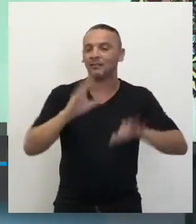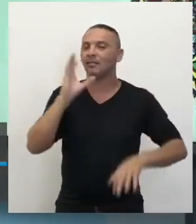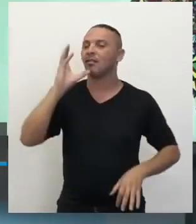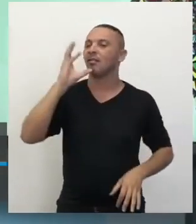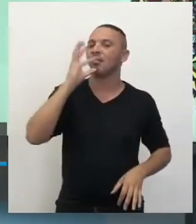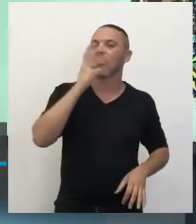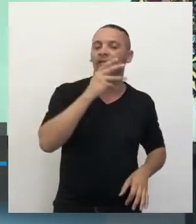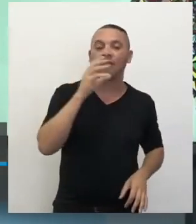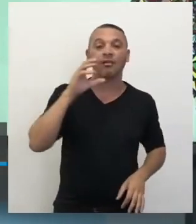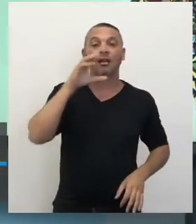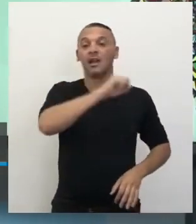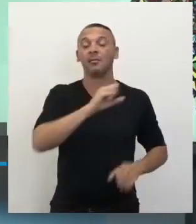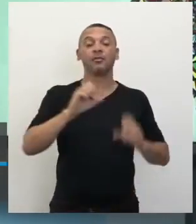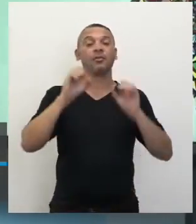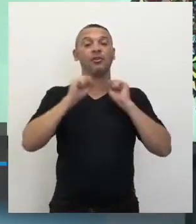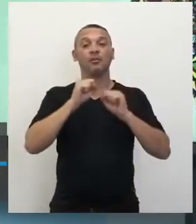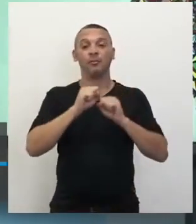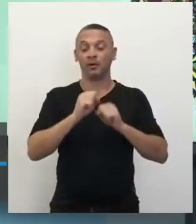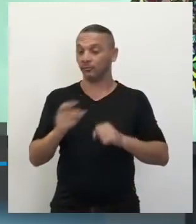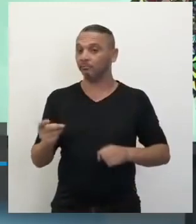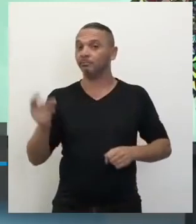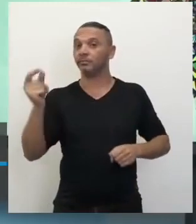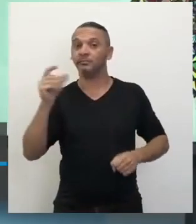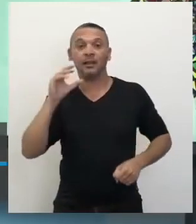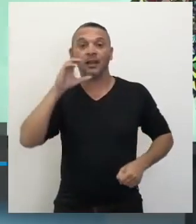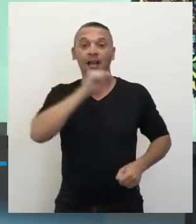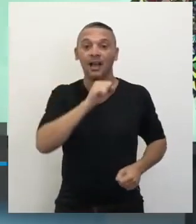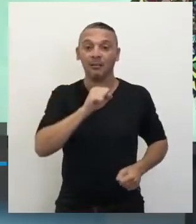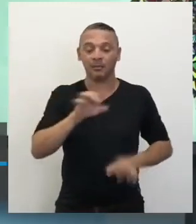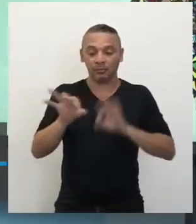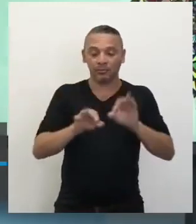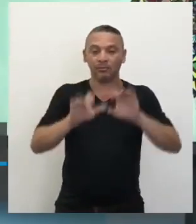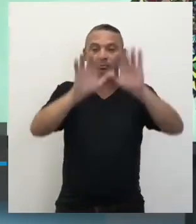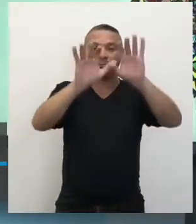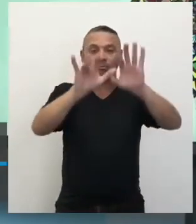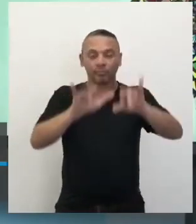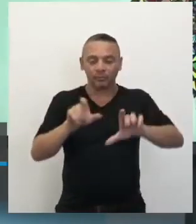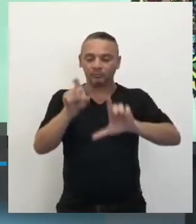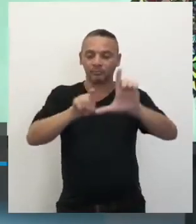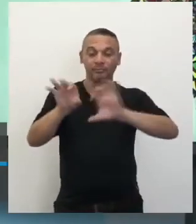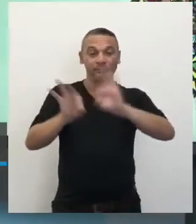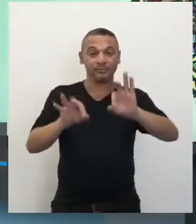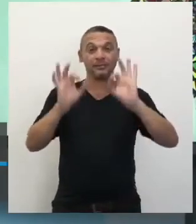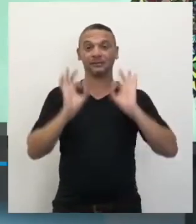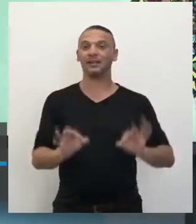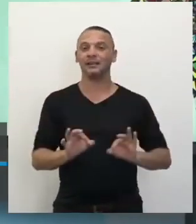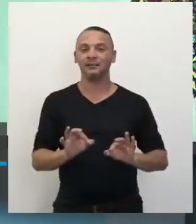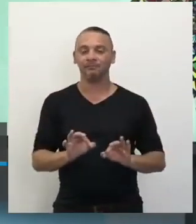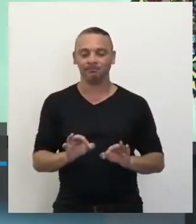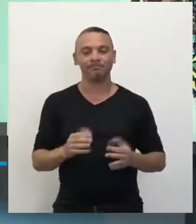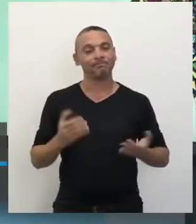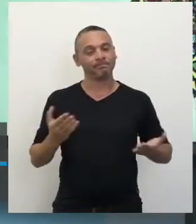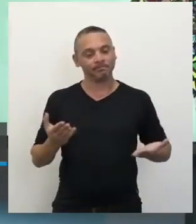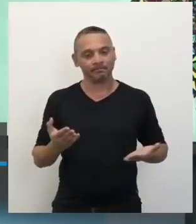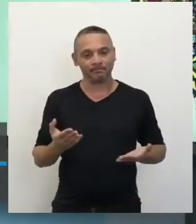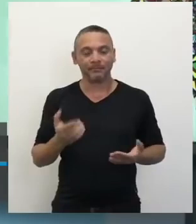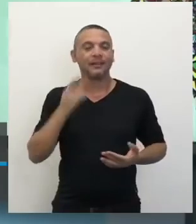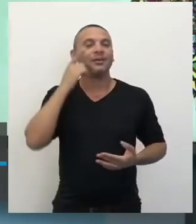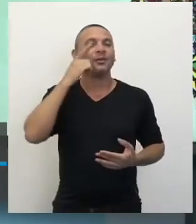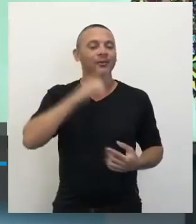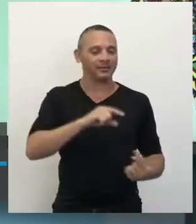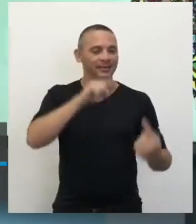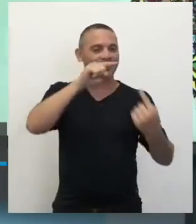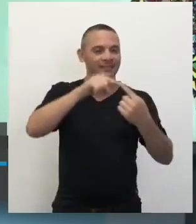muitas horas, pode ser feita em questões de minutos, com uma programação bem feita. Então, nós chegamos nesse contexto. Então, eles conseguiram